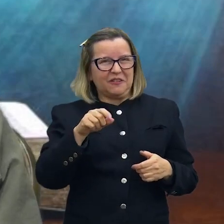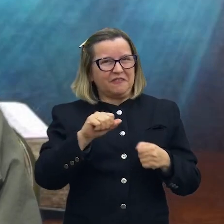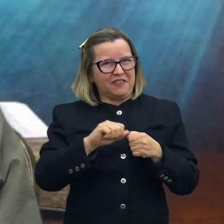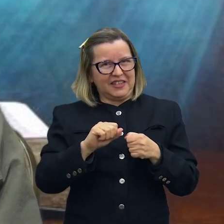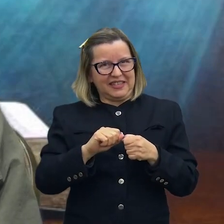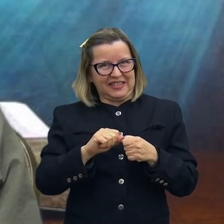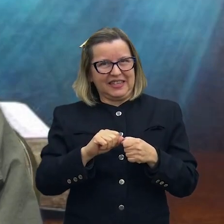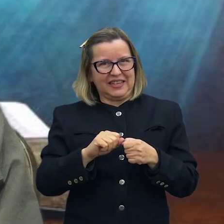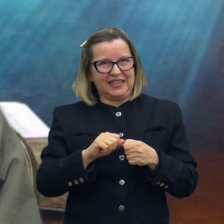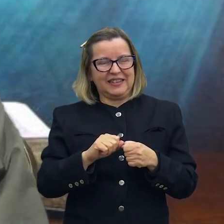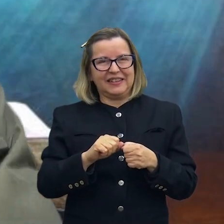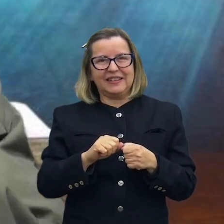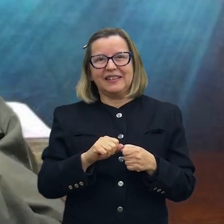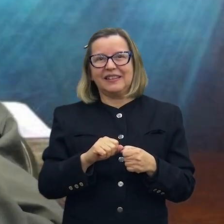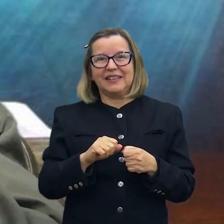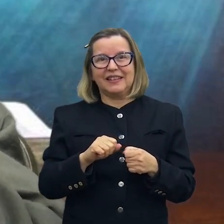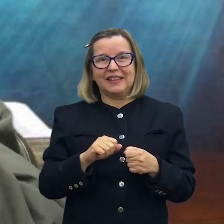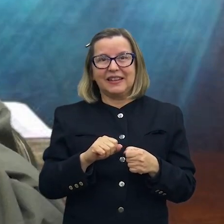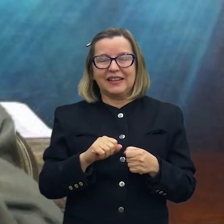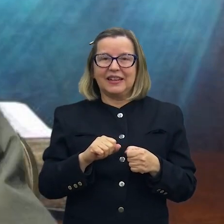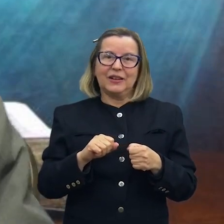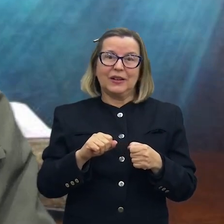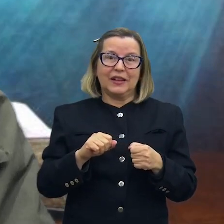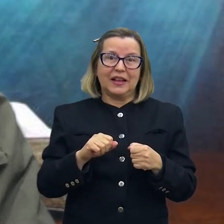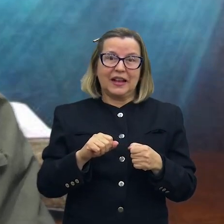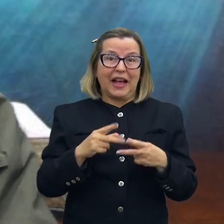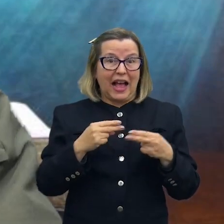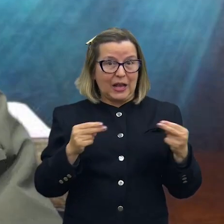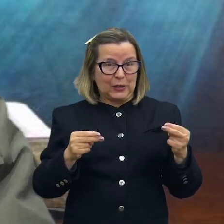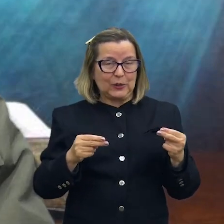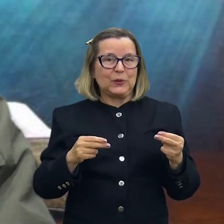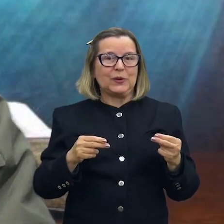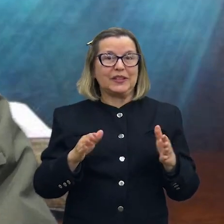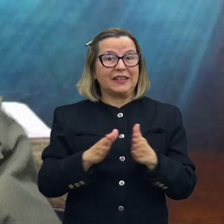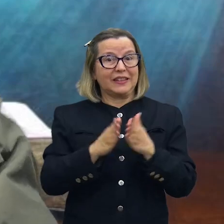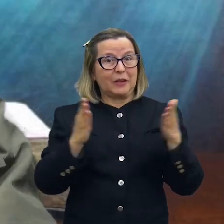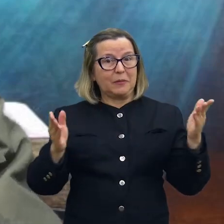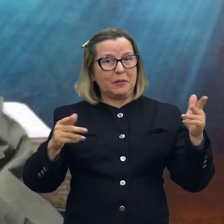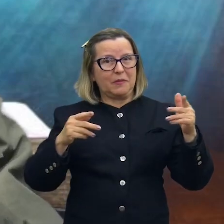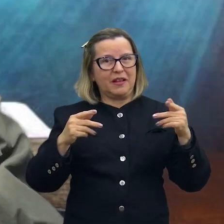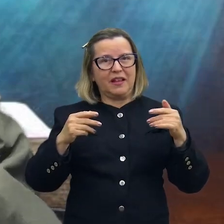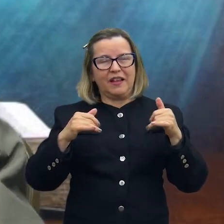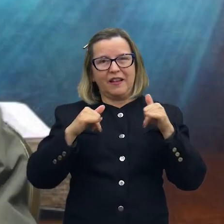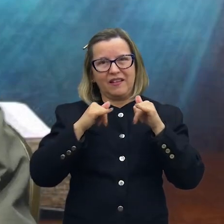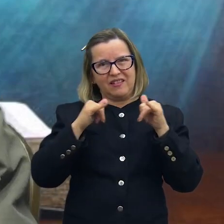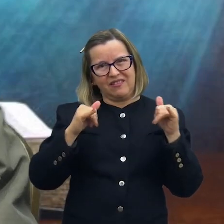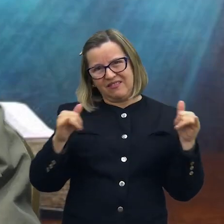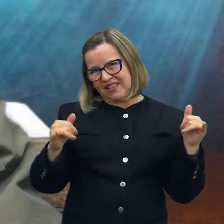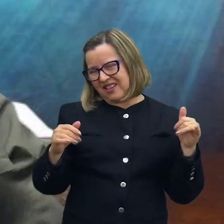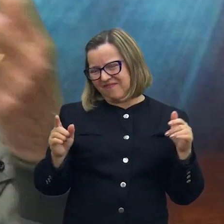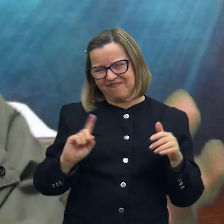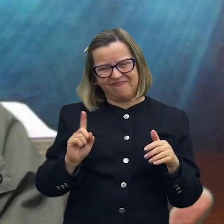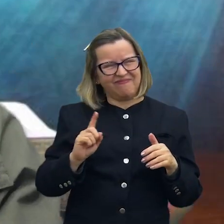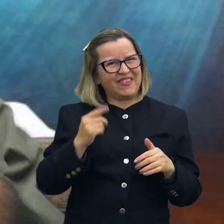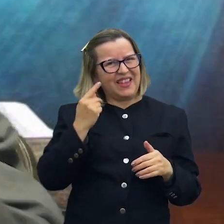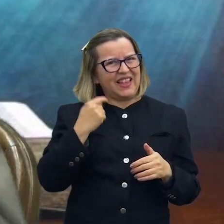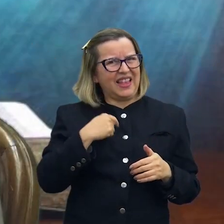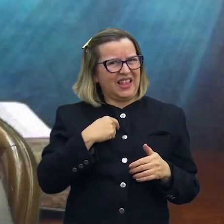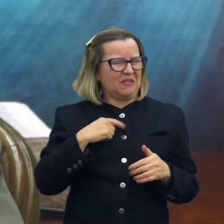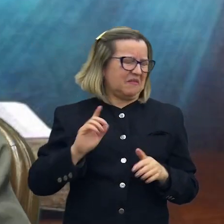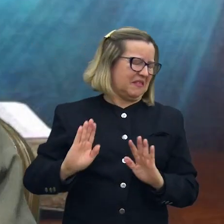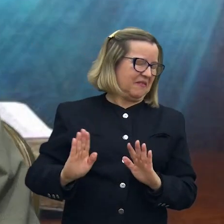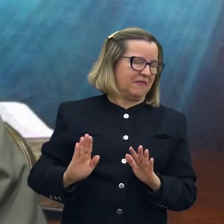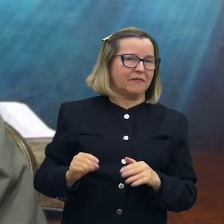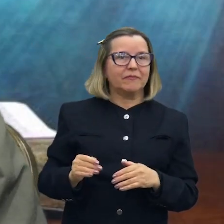fazendo. Agora, eu quero dizer uma coisa para você. Tem pessoas que se endividam, compram consórcio, entram